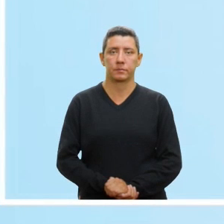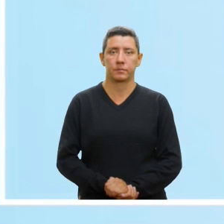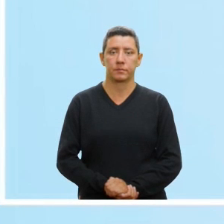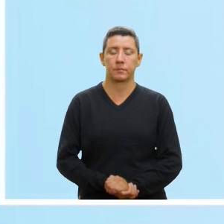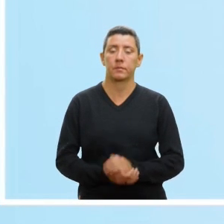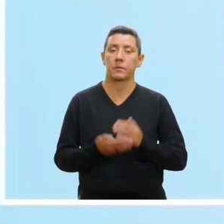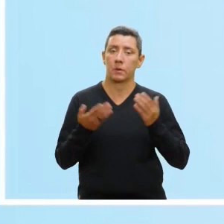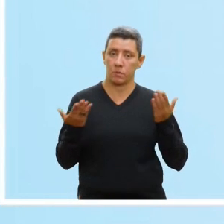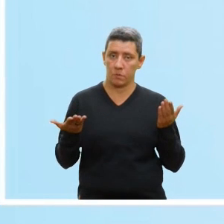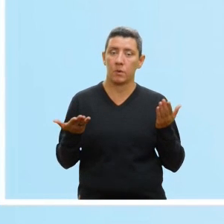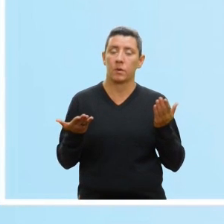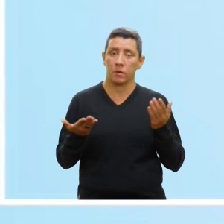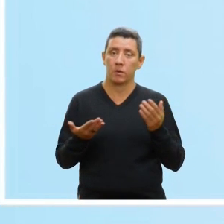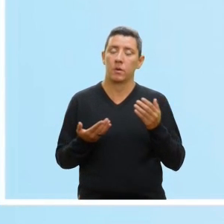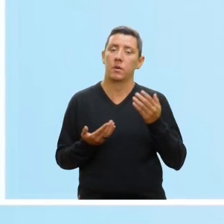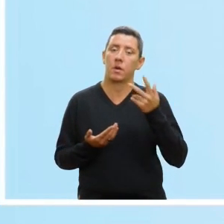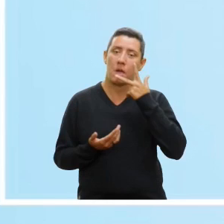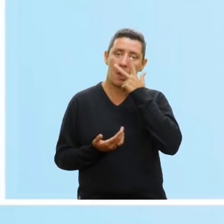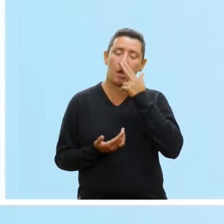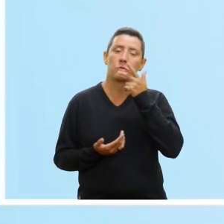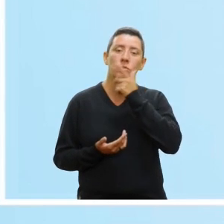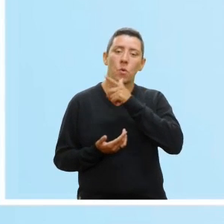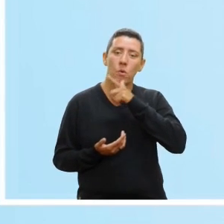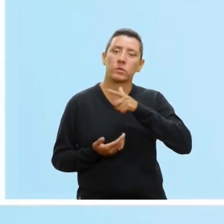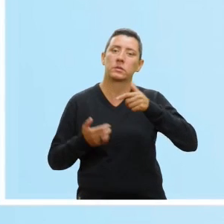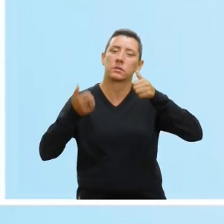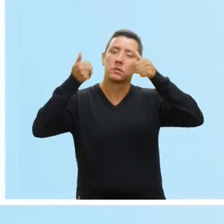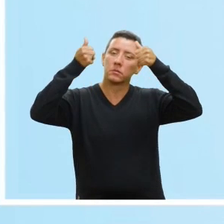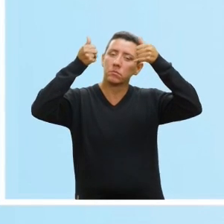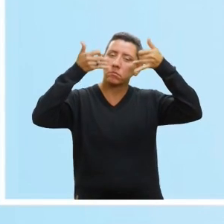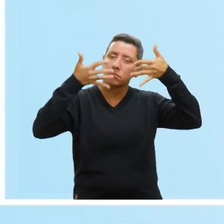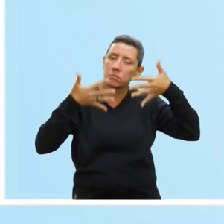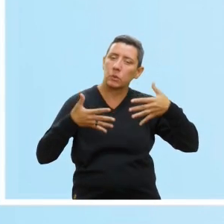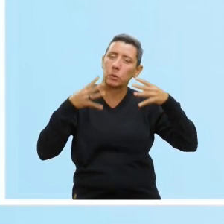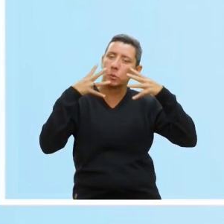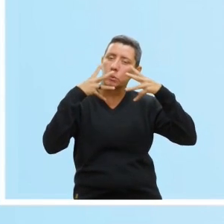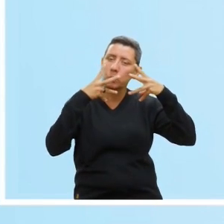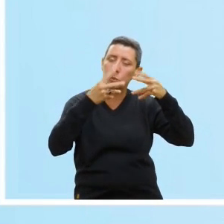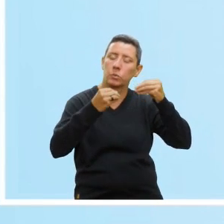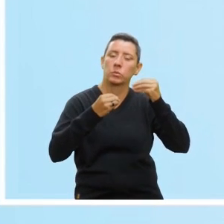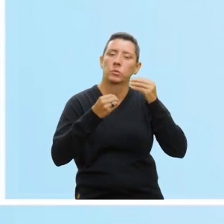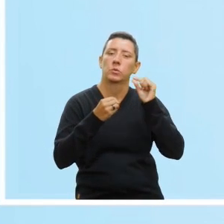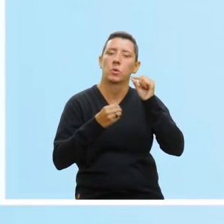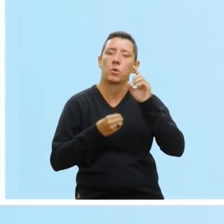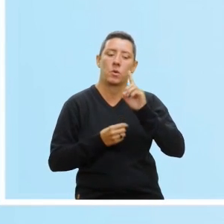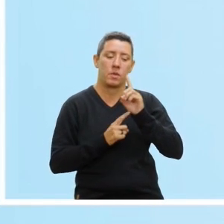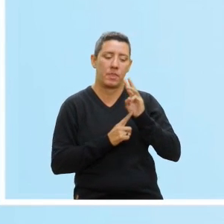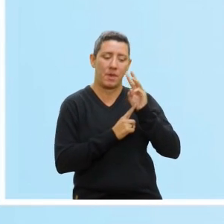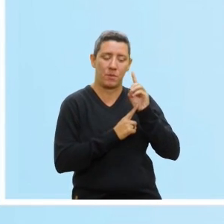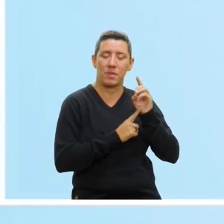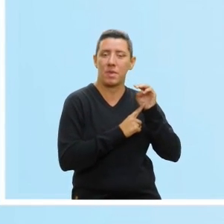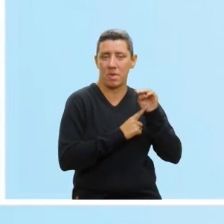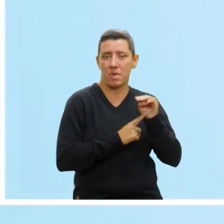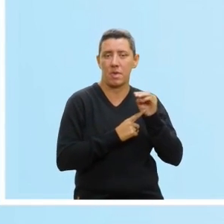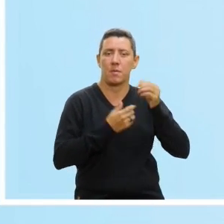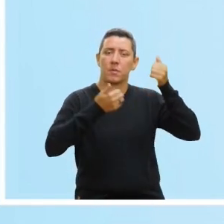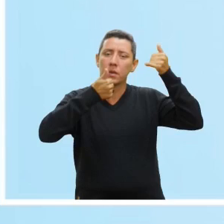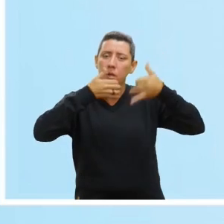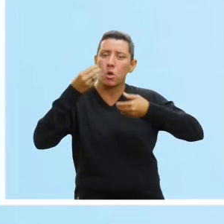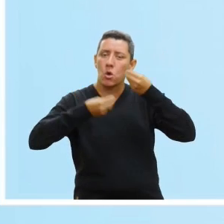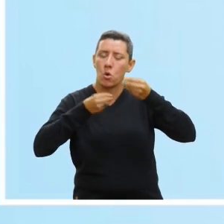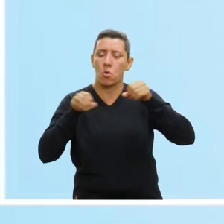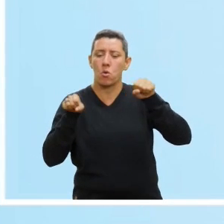Bom, acho que a gente conseguiu cobrir bastante, a gente conseguiu cobrir bem o básico de DWDM, um pouco de redes óticas,